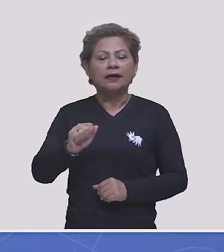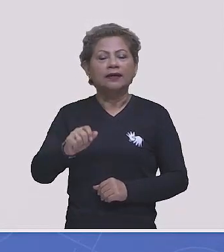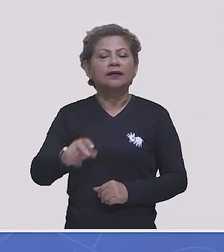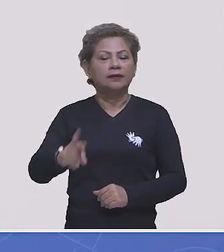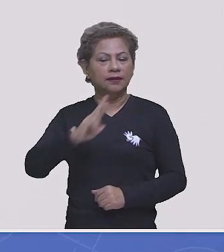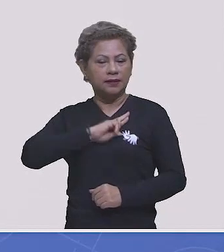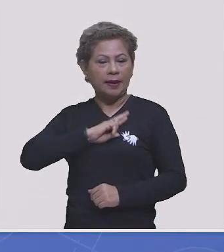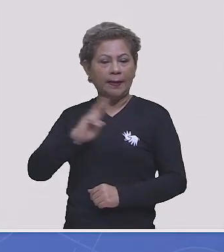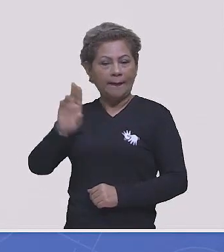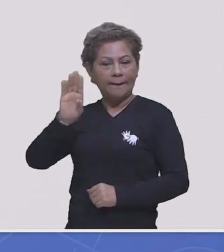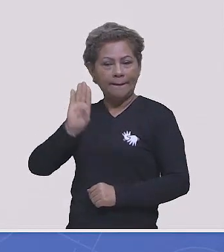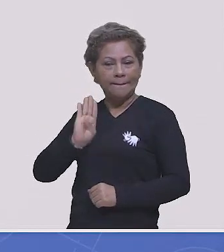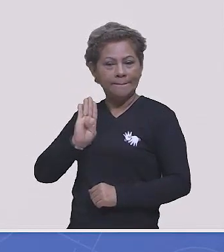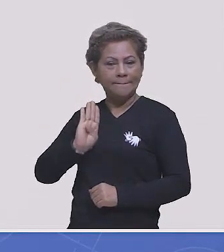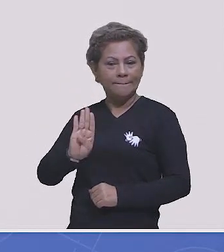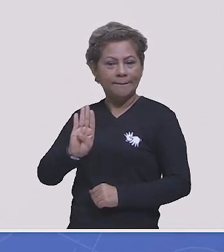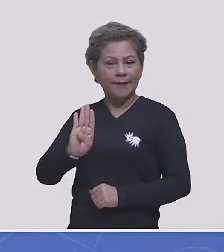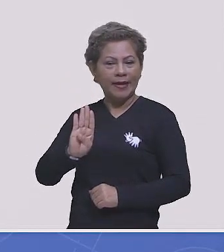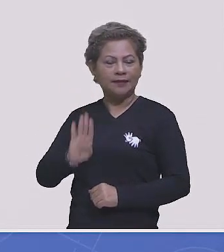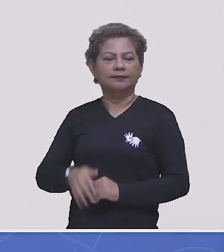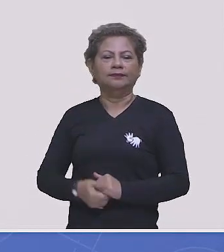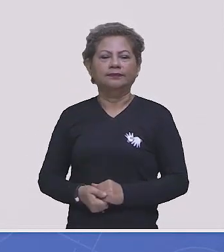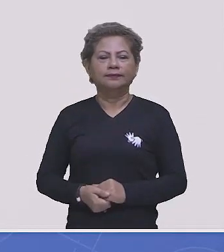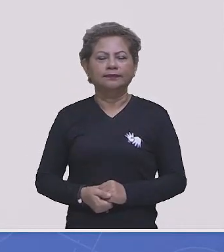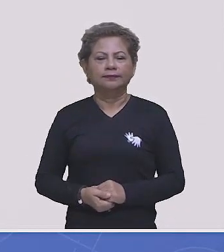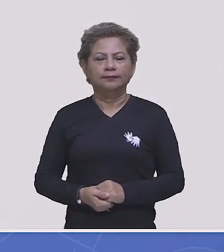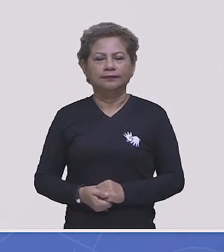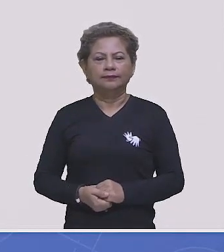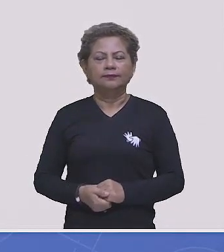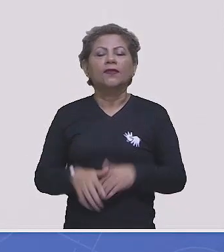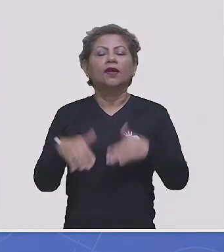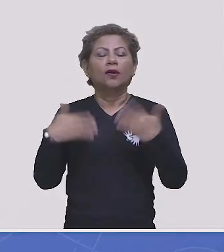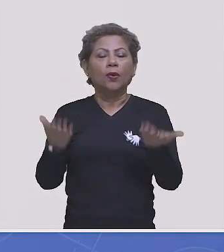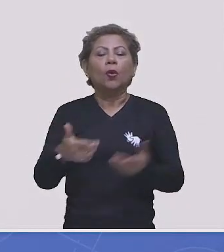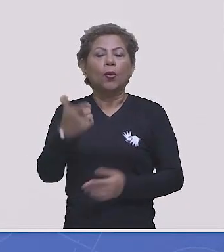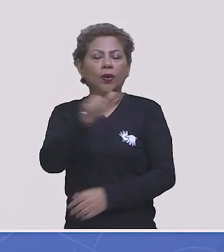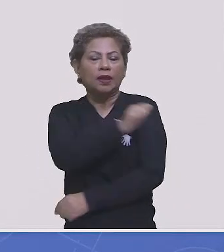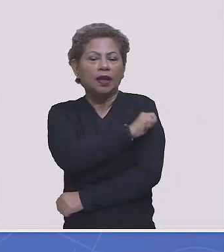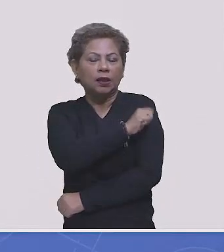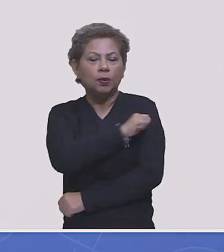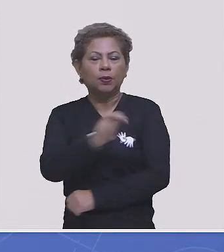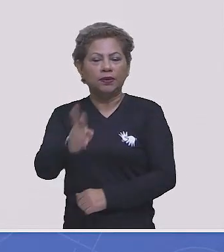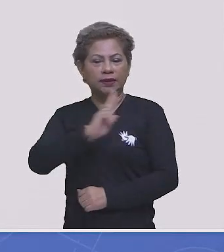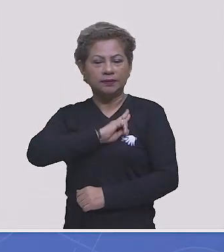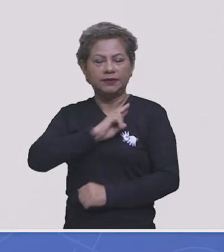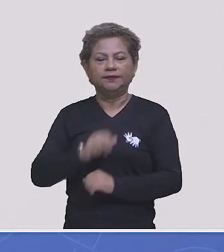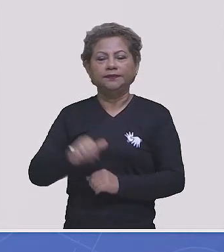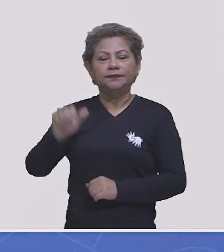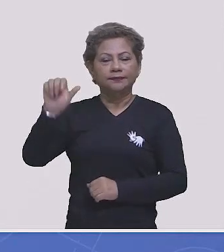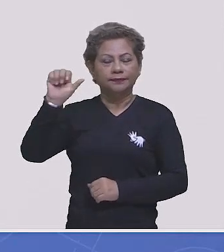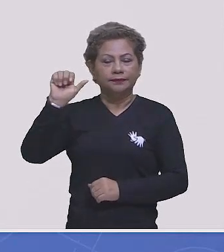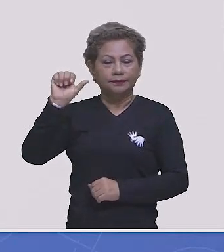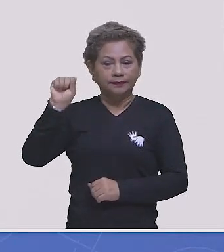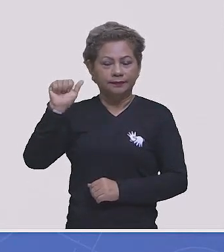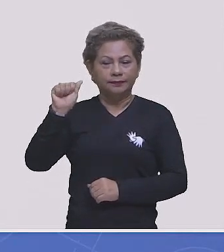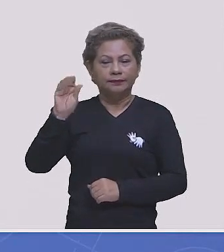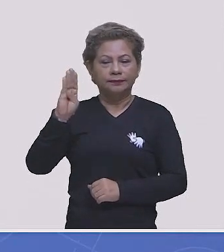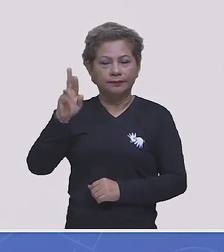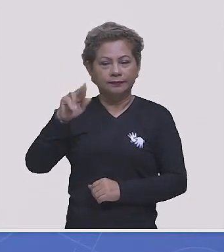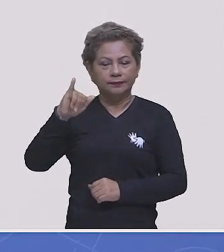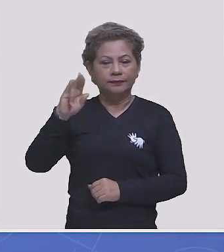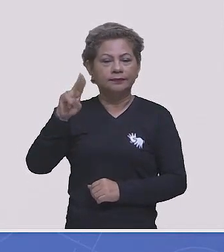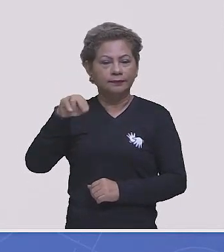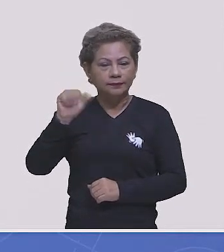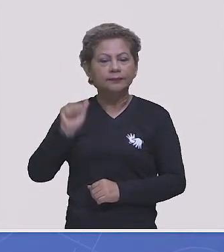que é a letra B, né? Vamos ver, qual mais uma aluna aí? A Sabrine colocou assim, na questão 1,